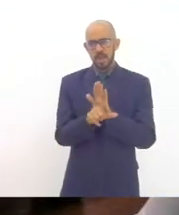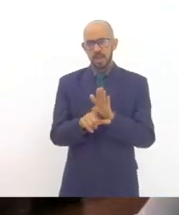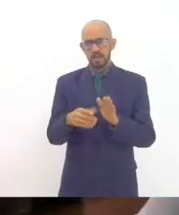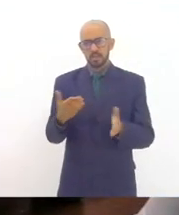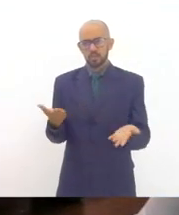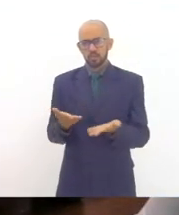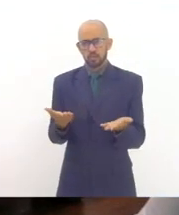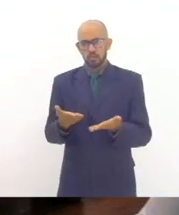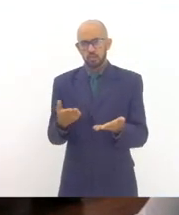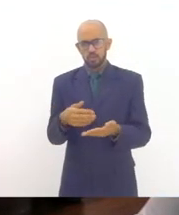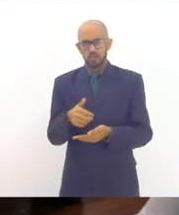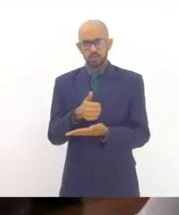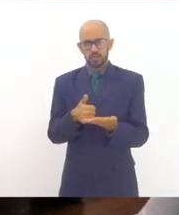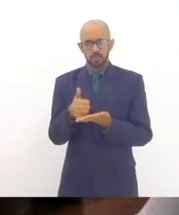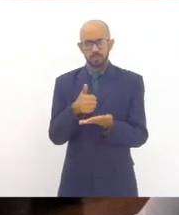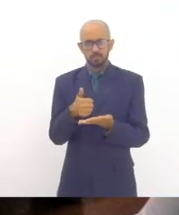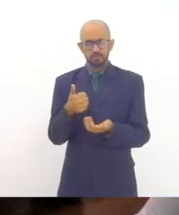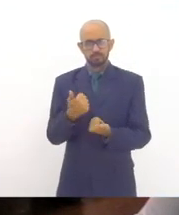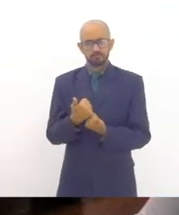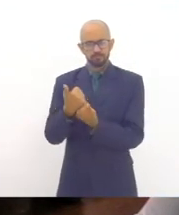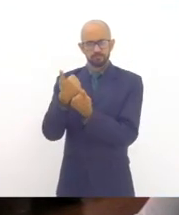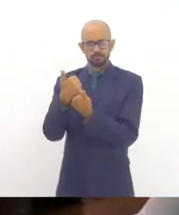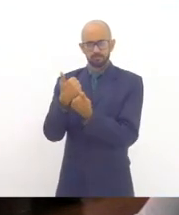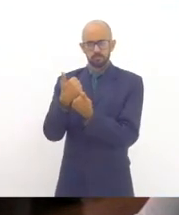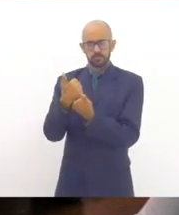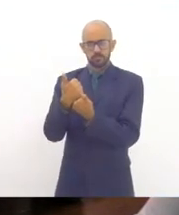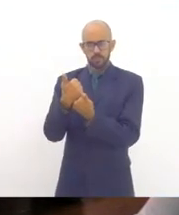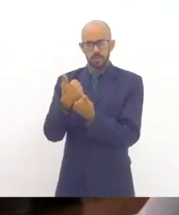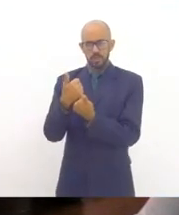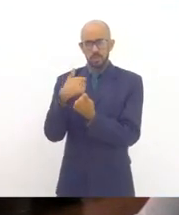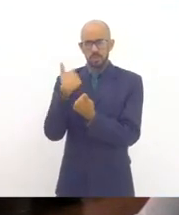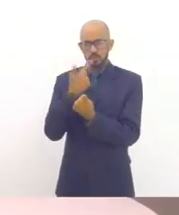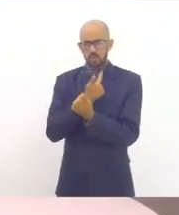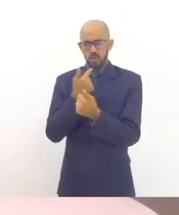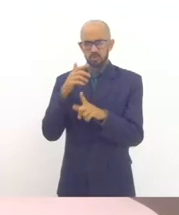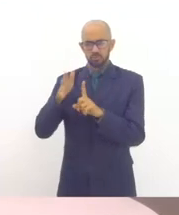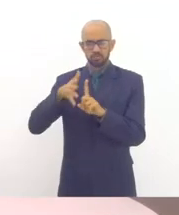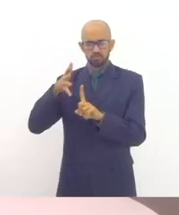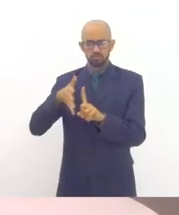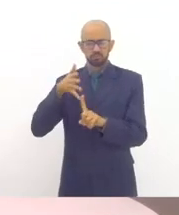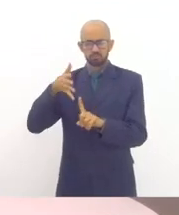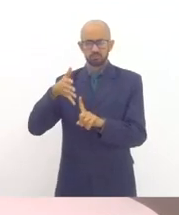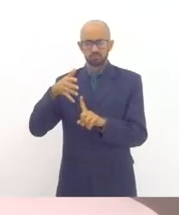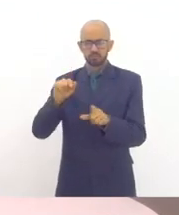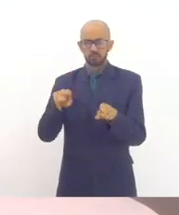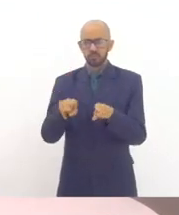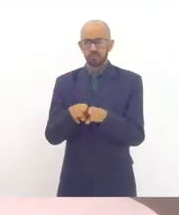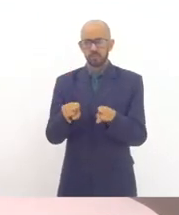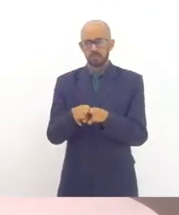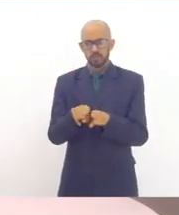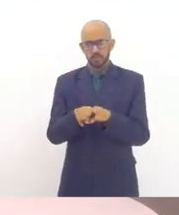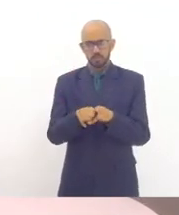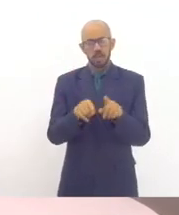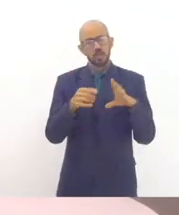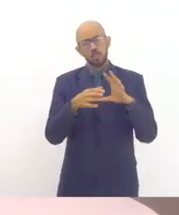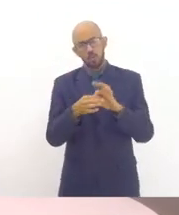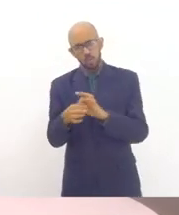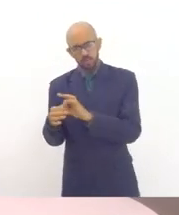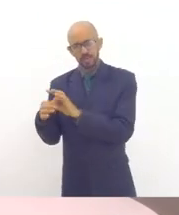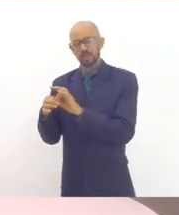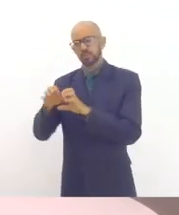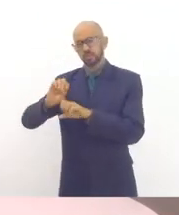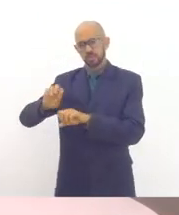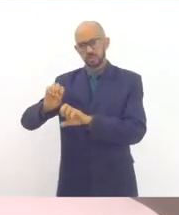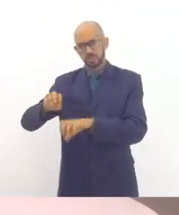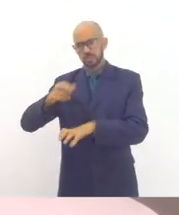dá base para essa defesa. Um pequeno panorama sobre o contexto atual do ensino de línguas nas escolas.